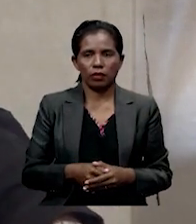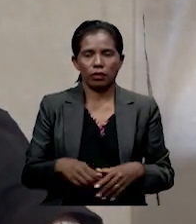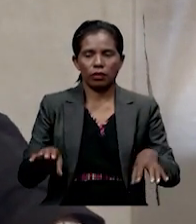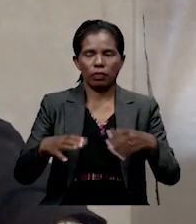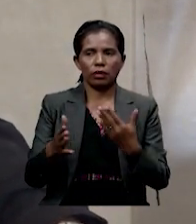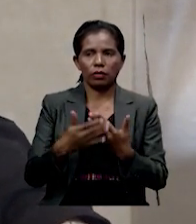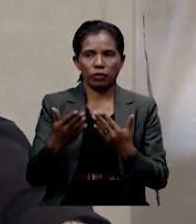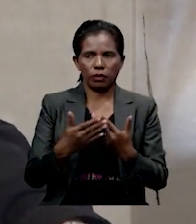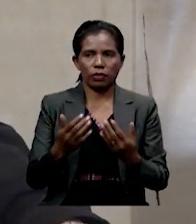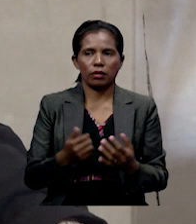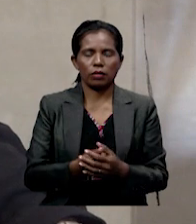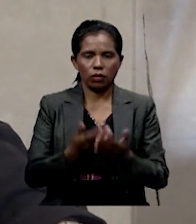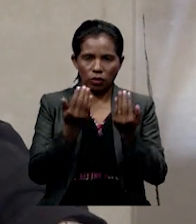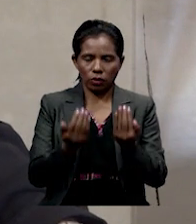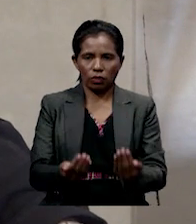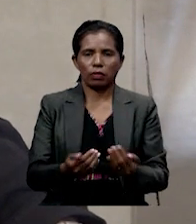fácil torna.